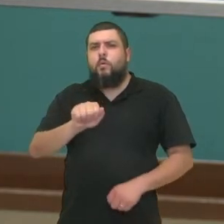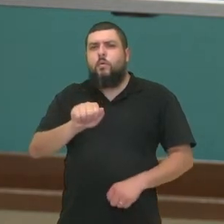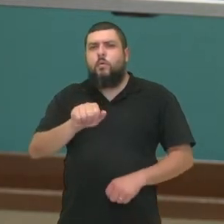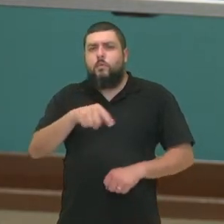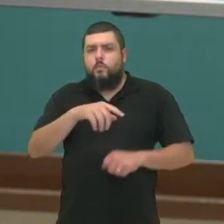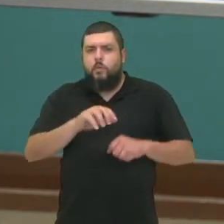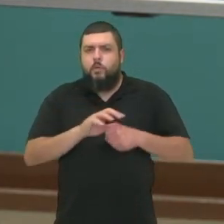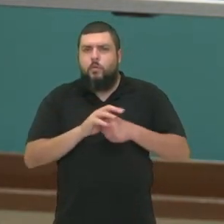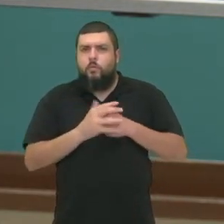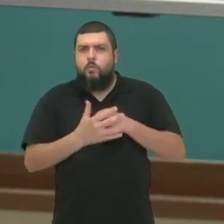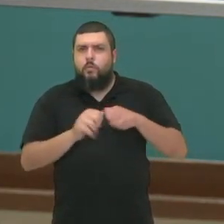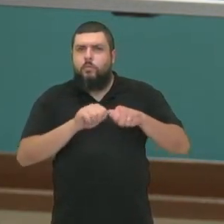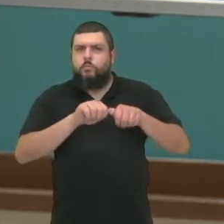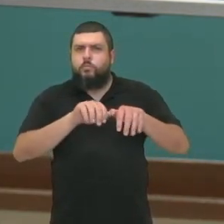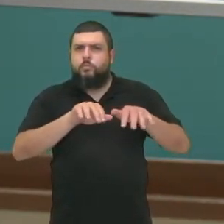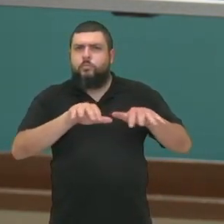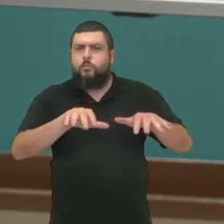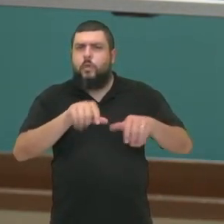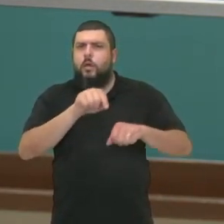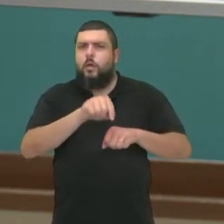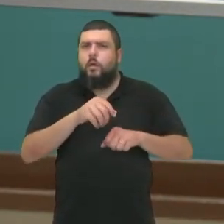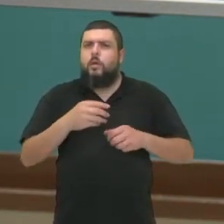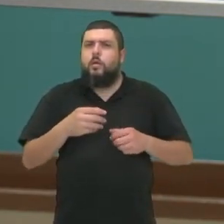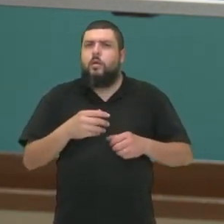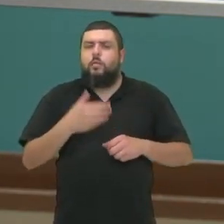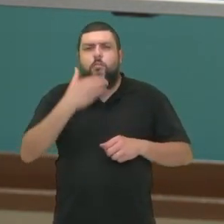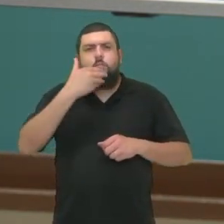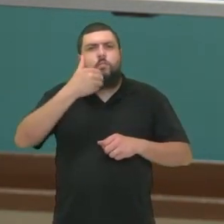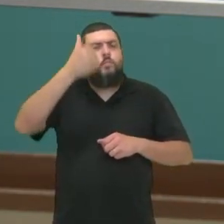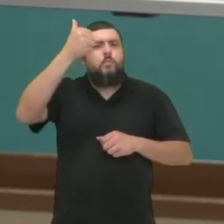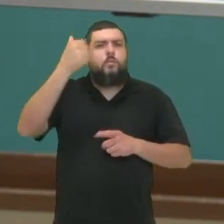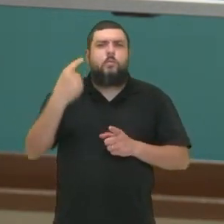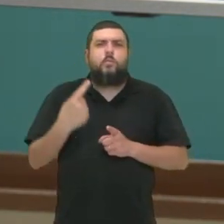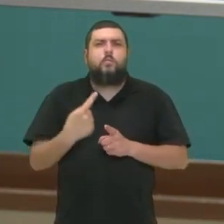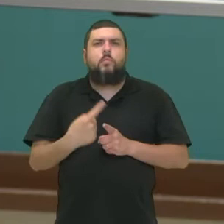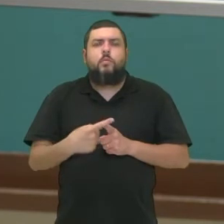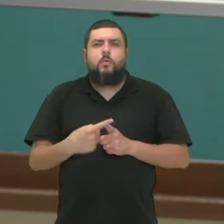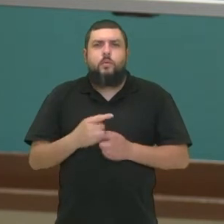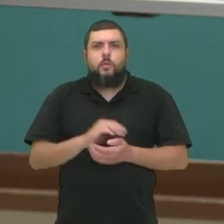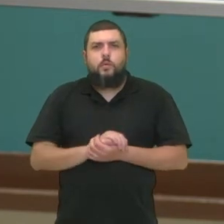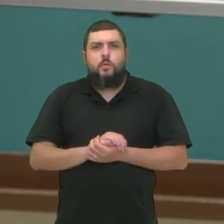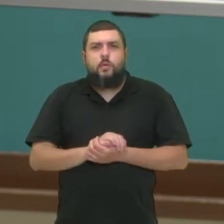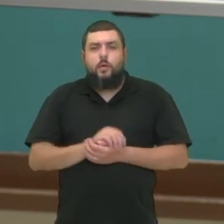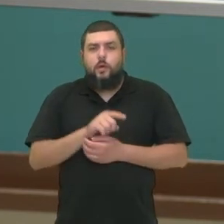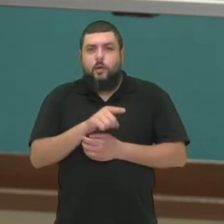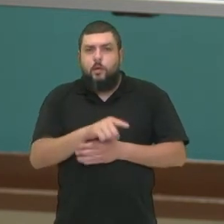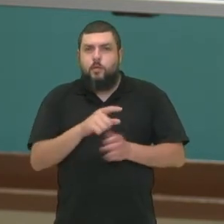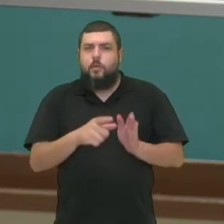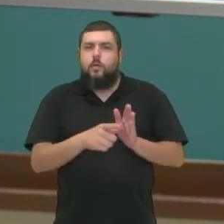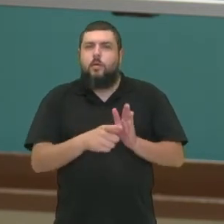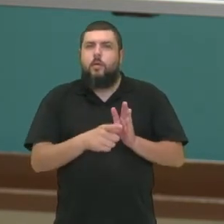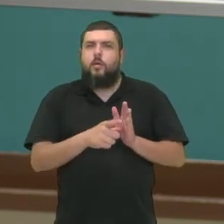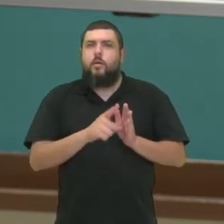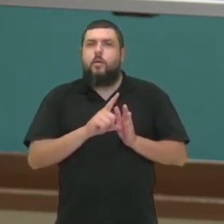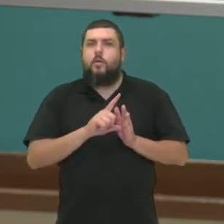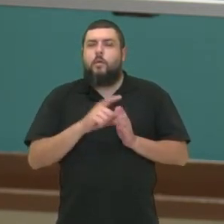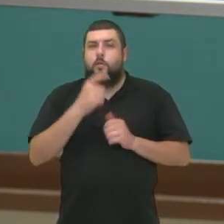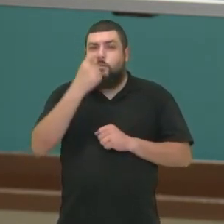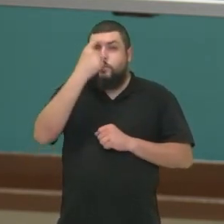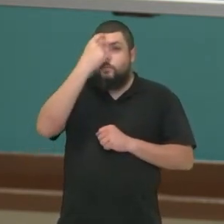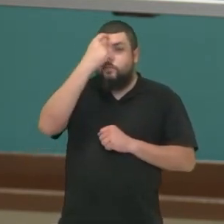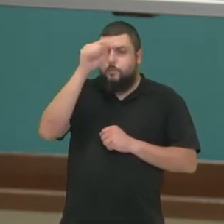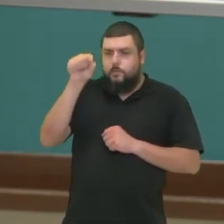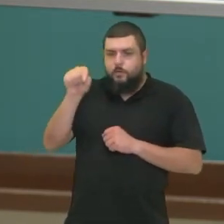que Singapura deve ter uma questão de qualidade de vida, de alternativas, que eles pensaram na população, que mesmo